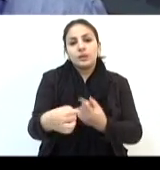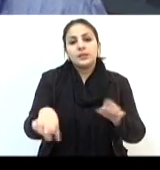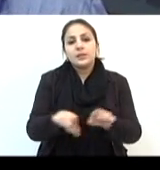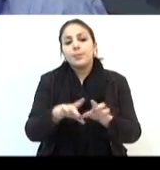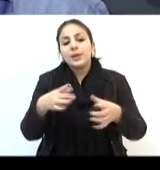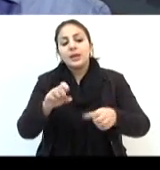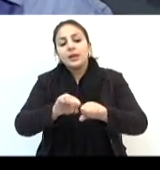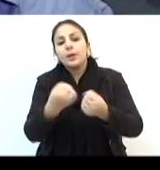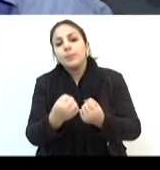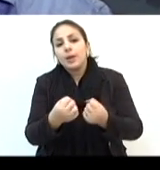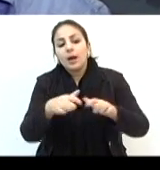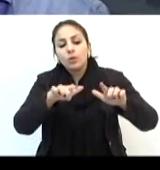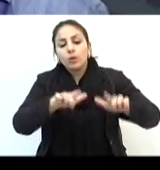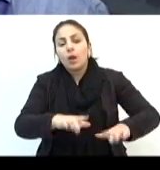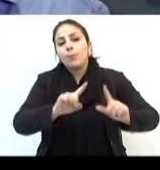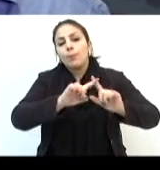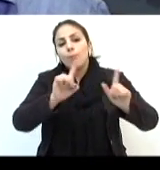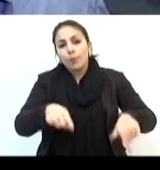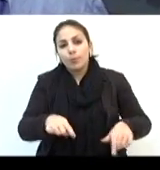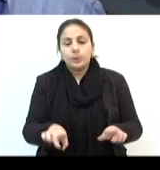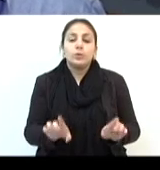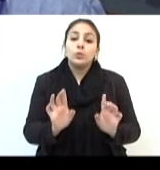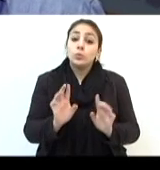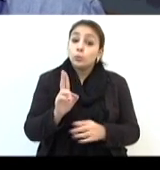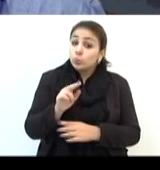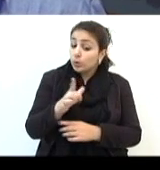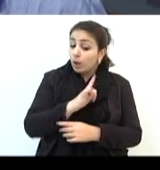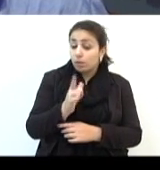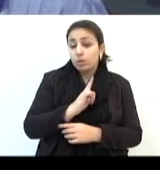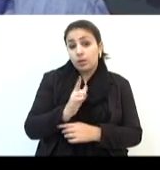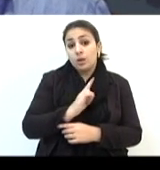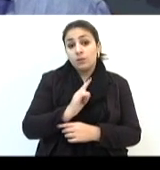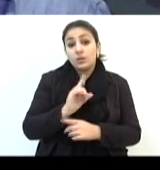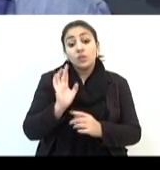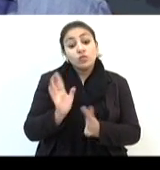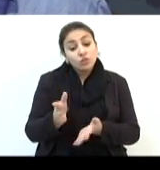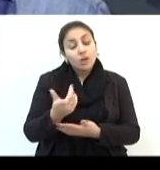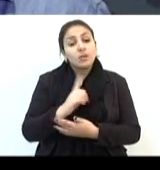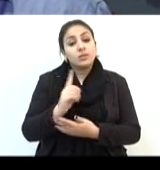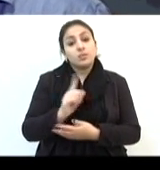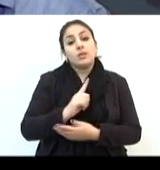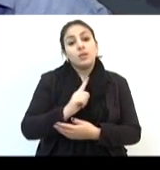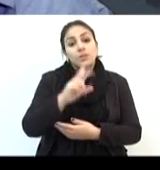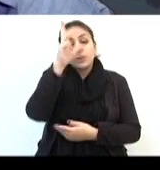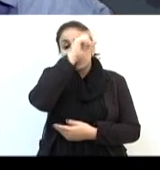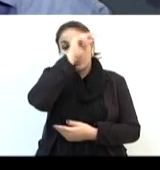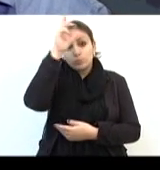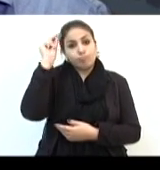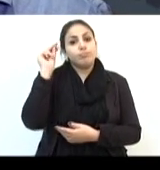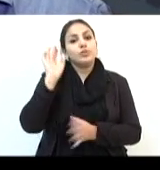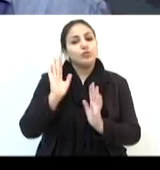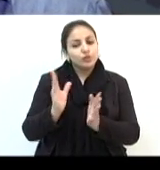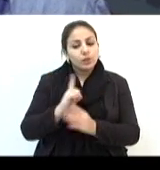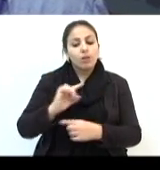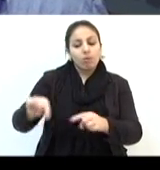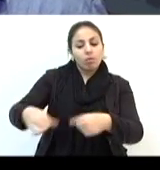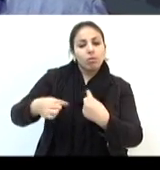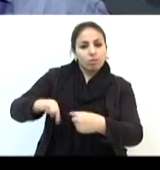sindicato. Houve sim, e isso é fato notório, represália por parte do Executivo